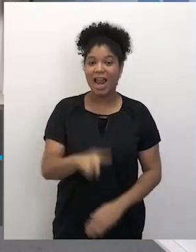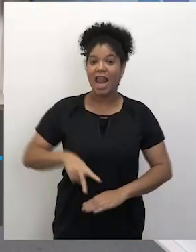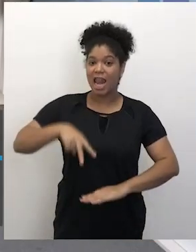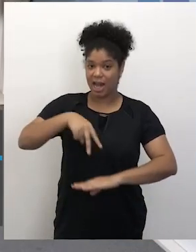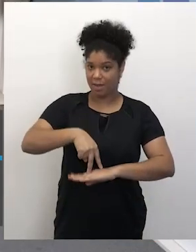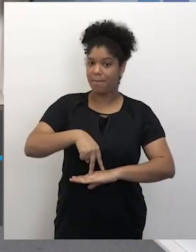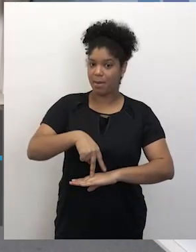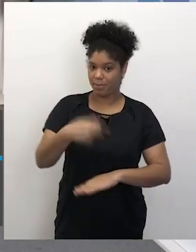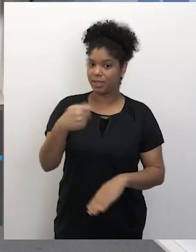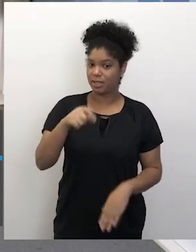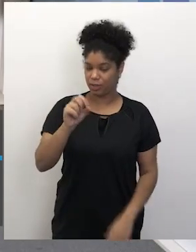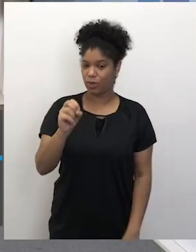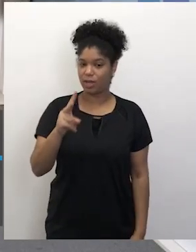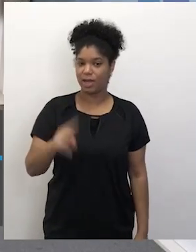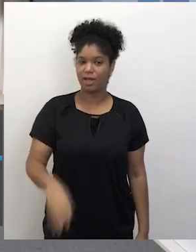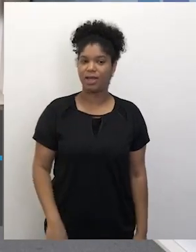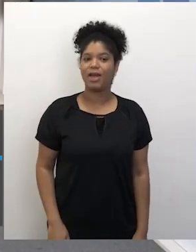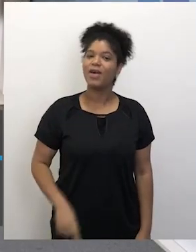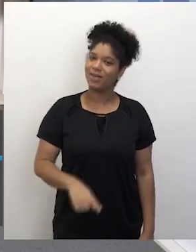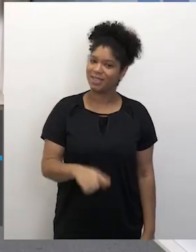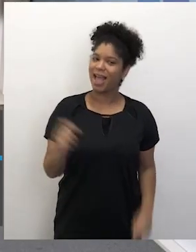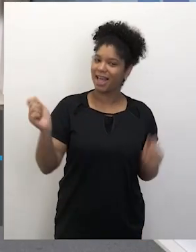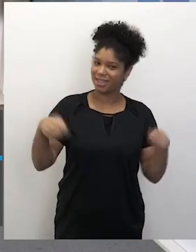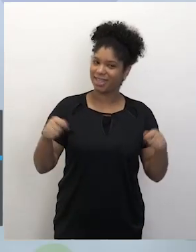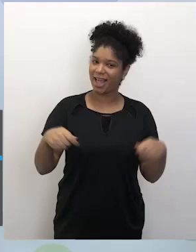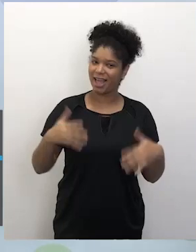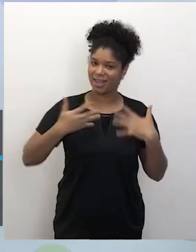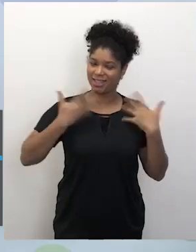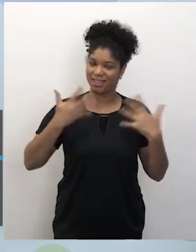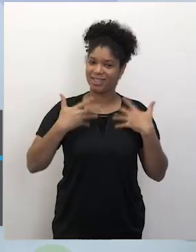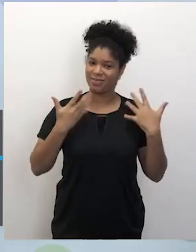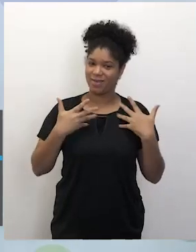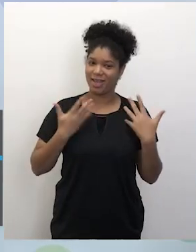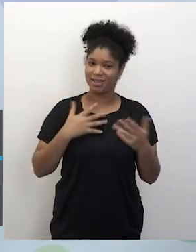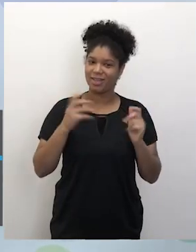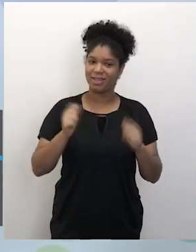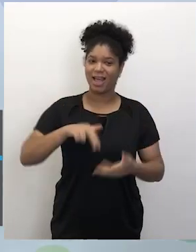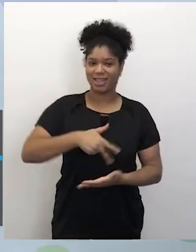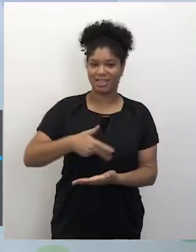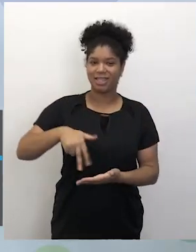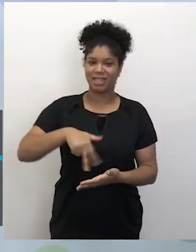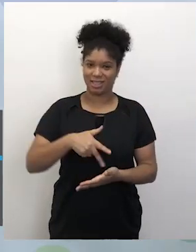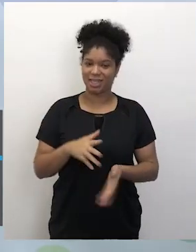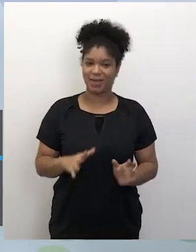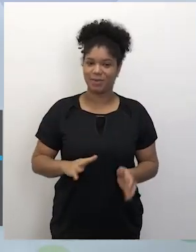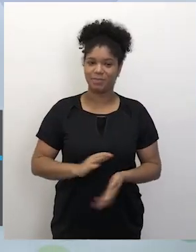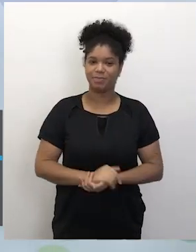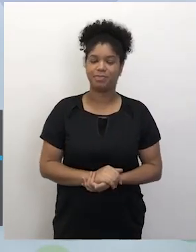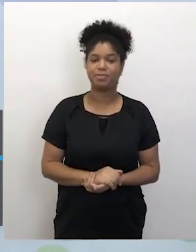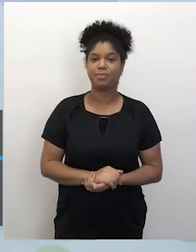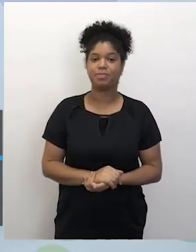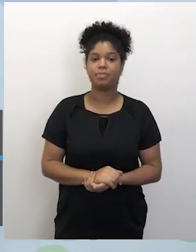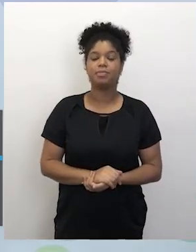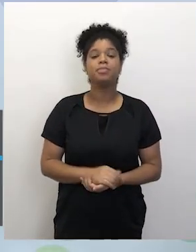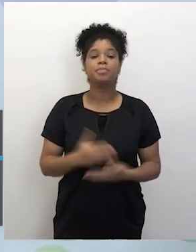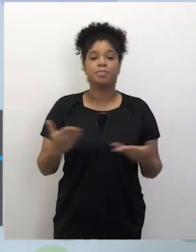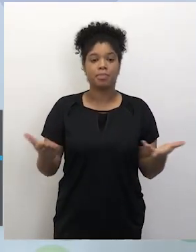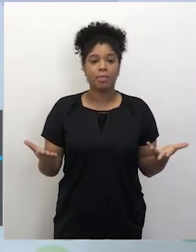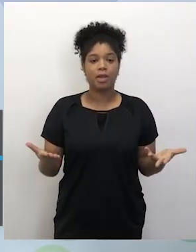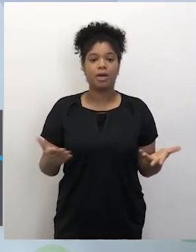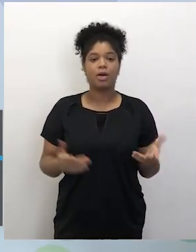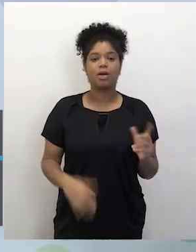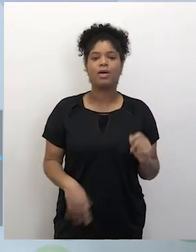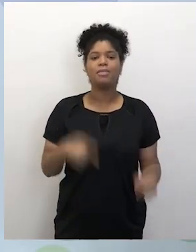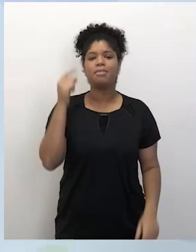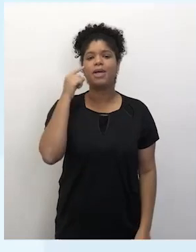É, professor, deixa eles dançarem com a gente aí, tomando os cuidados, mas vamos lá. E aí, Juliana, eu falo assim, olha, qual